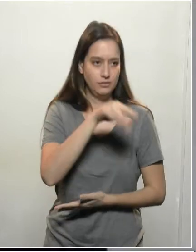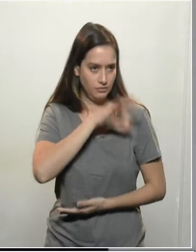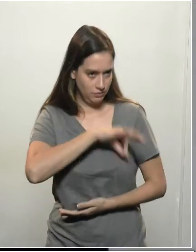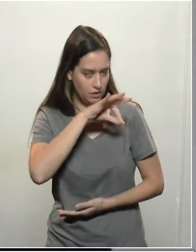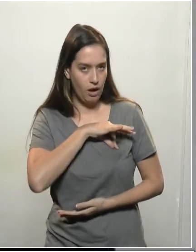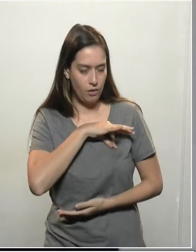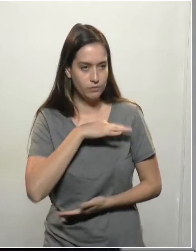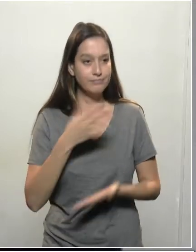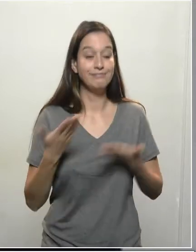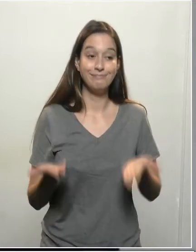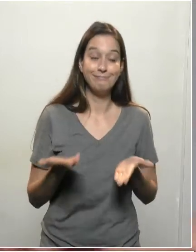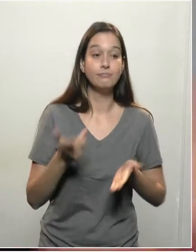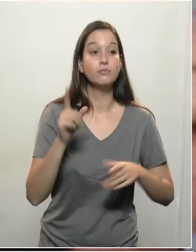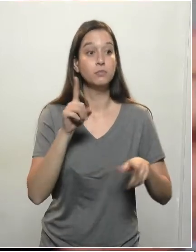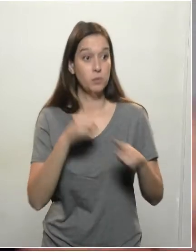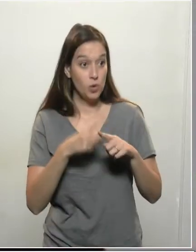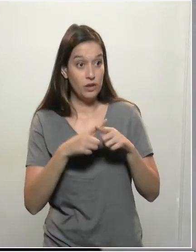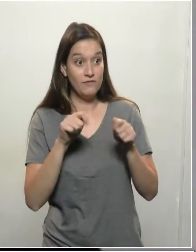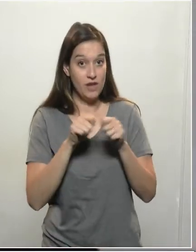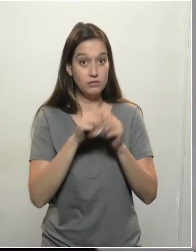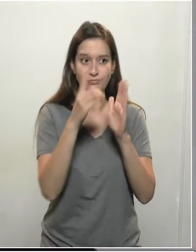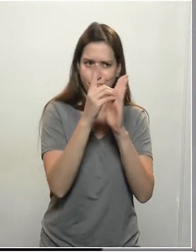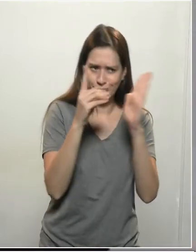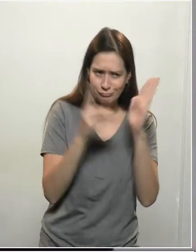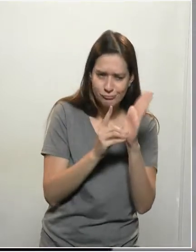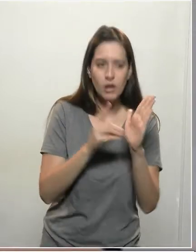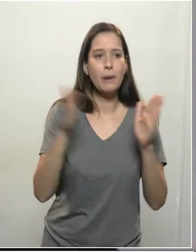de isolamento, que é essencial, e eu concordo com o